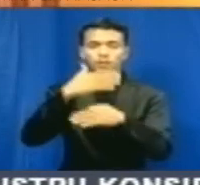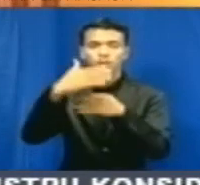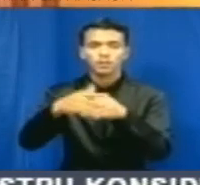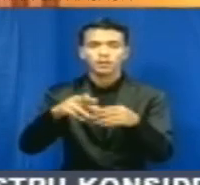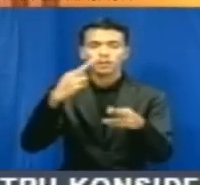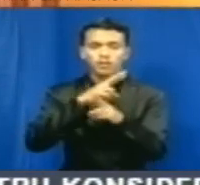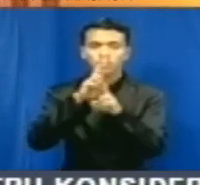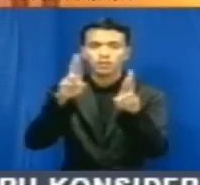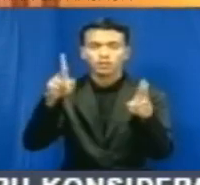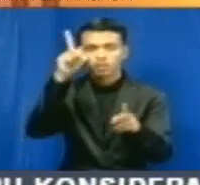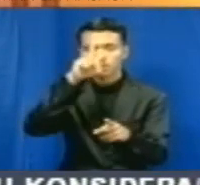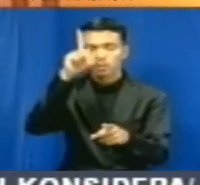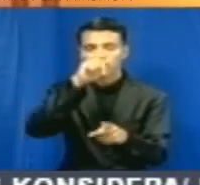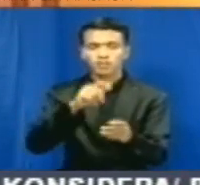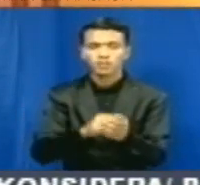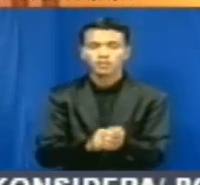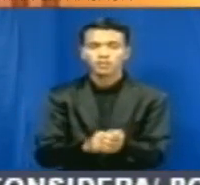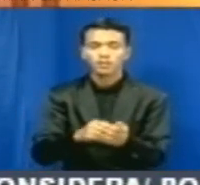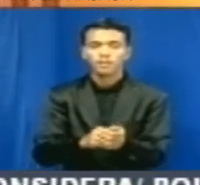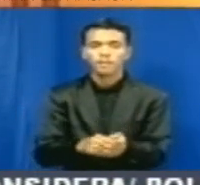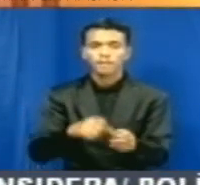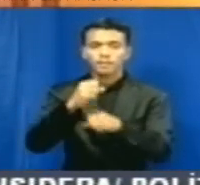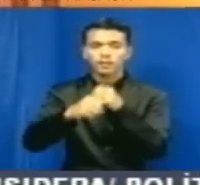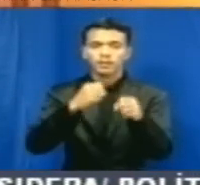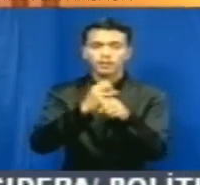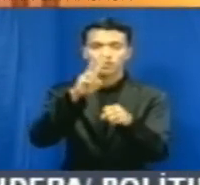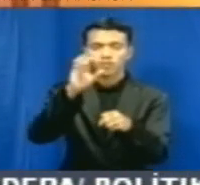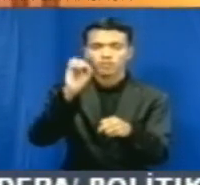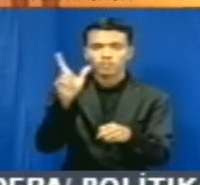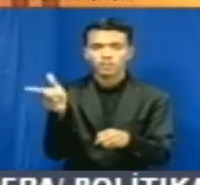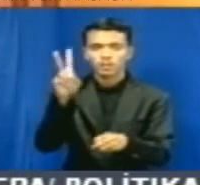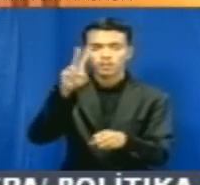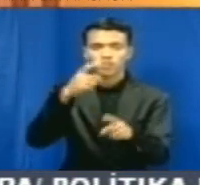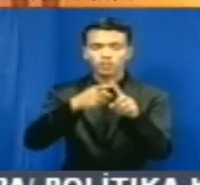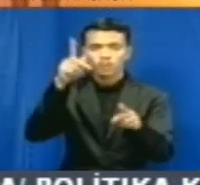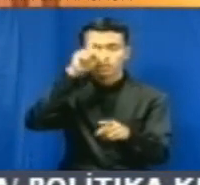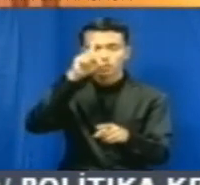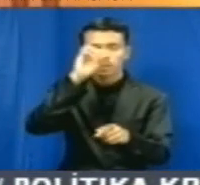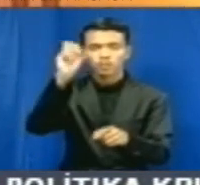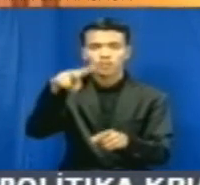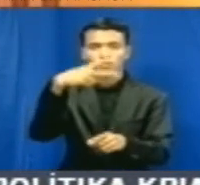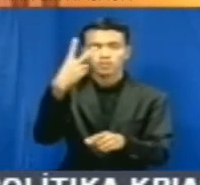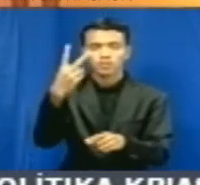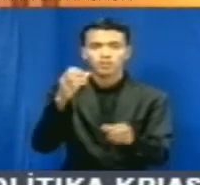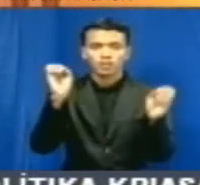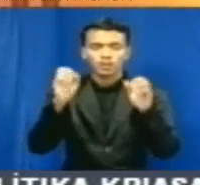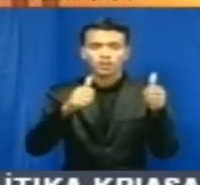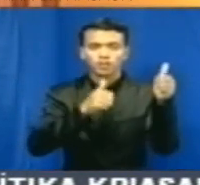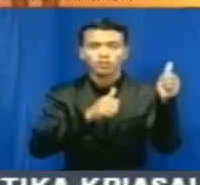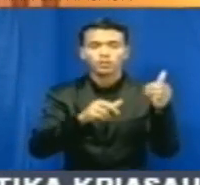Dalla pesquisa preliminaria scientifica 2022, questi pesquisatori sono loresi in rua, l'attuir